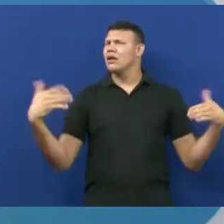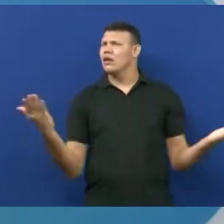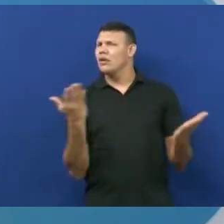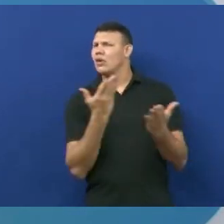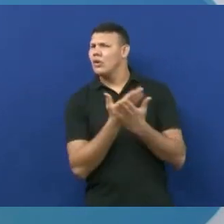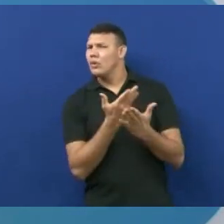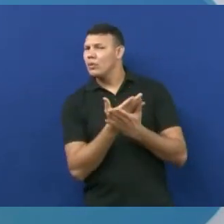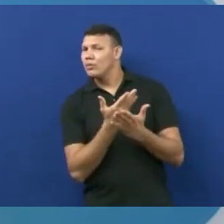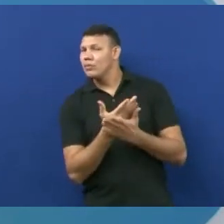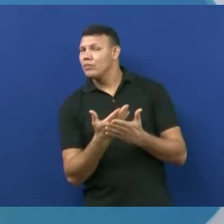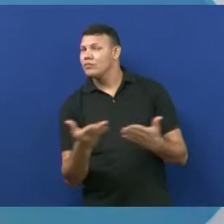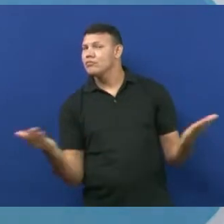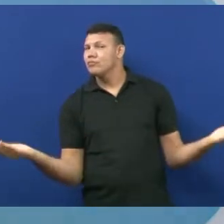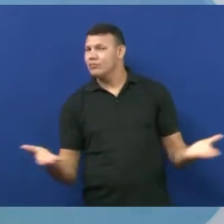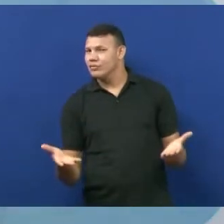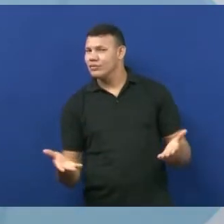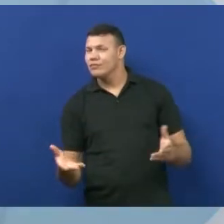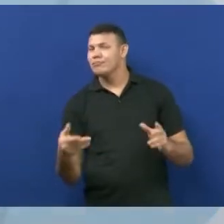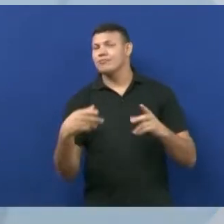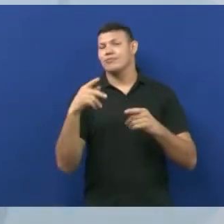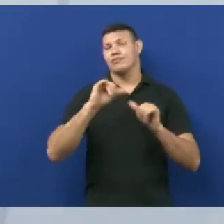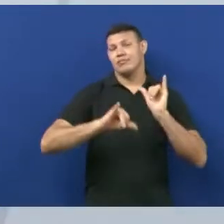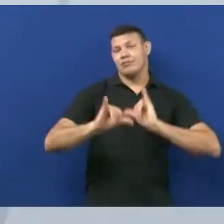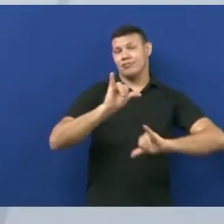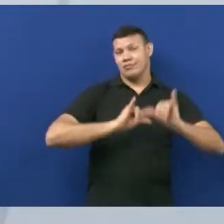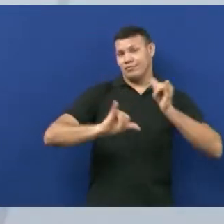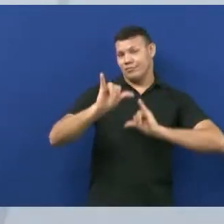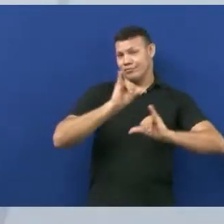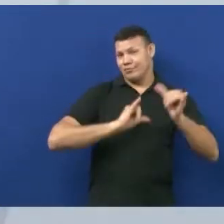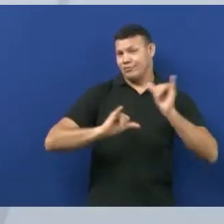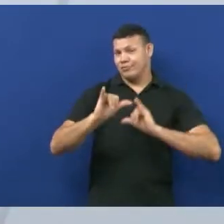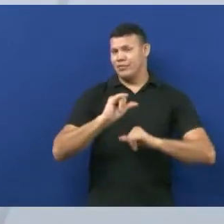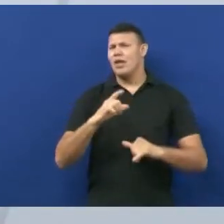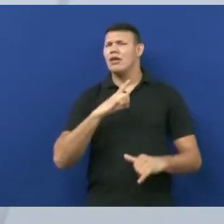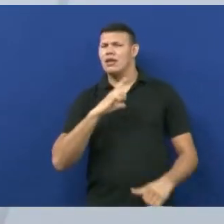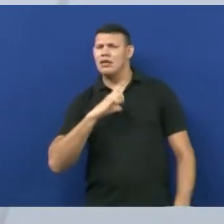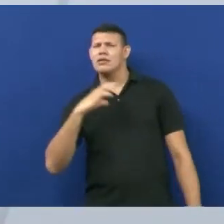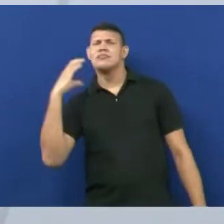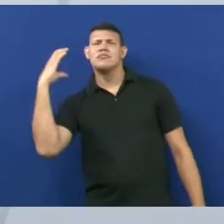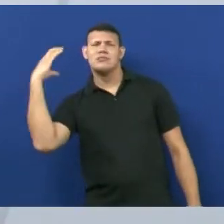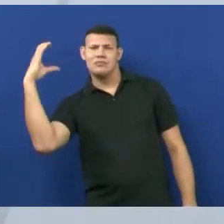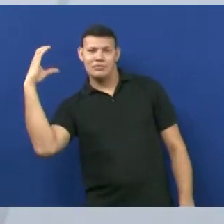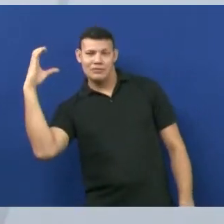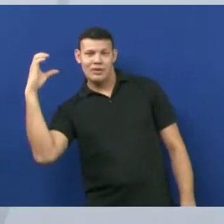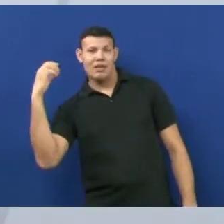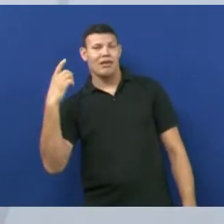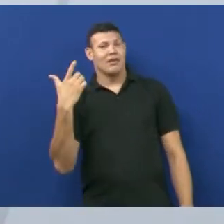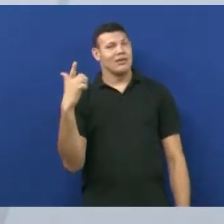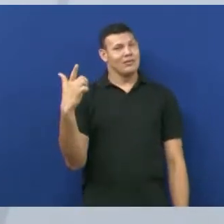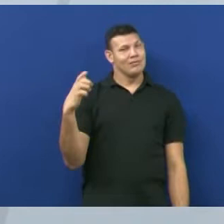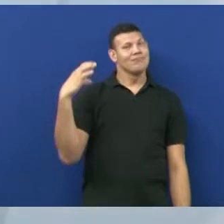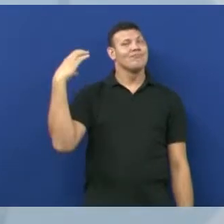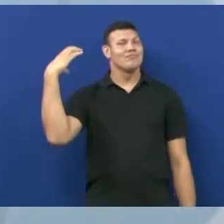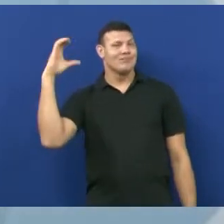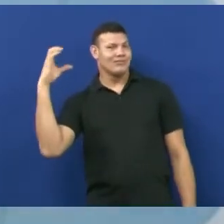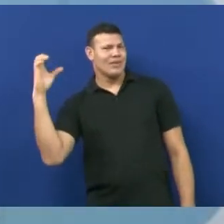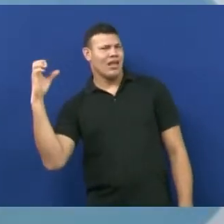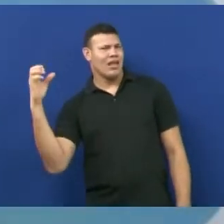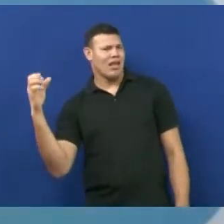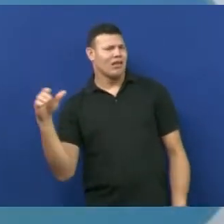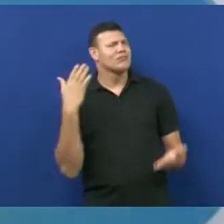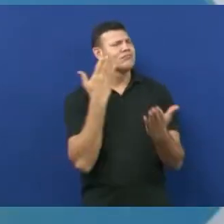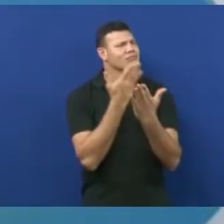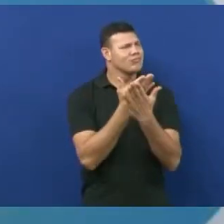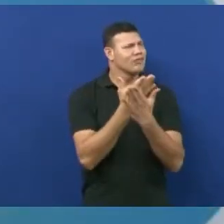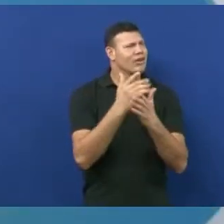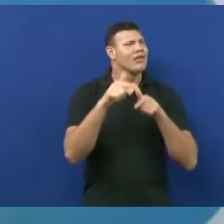substâncias inorgânicas e orgânicas. Bom, vocês já perceberam que hoje nós vamos falar sobre química. E